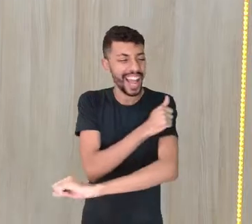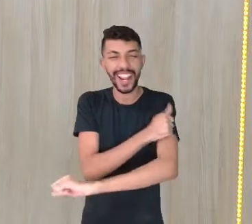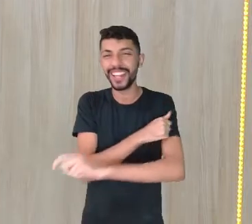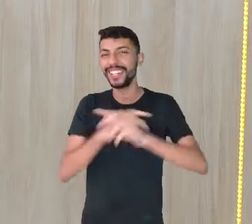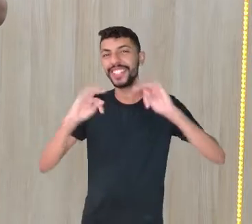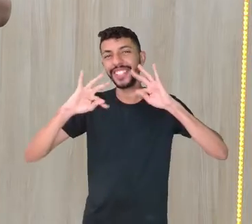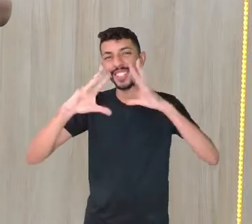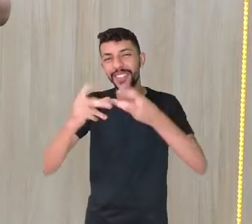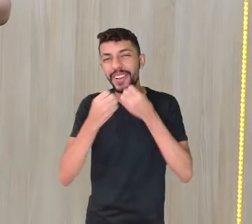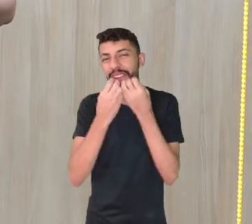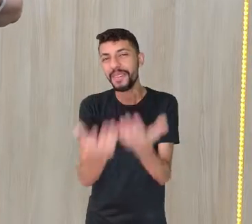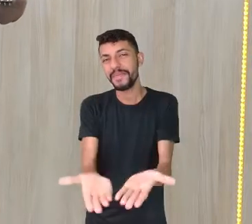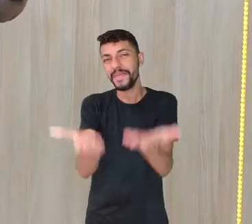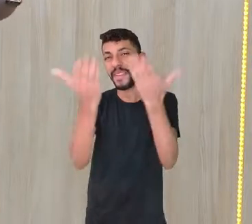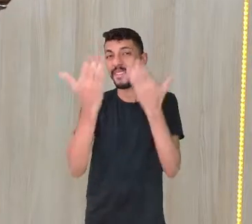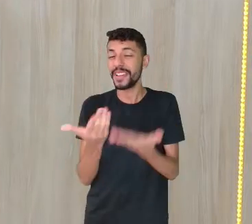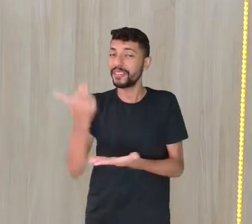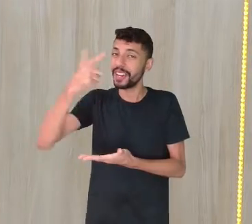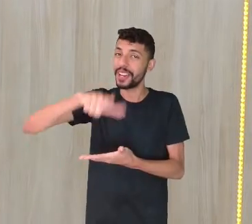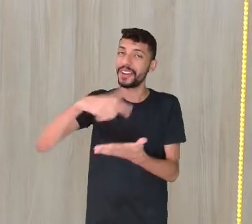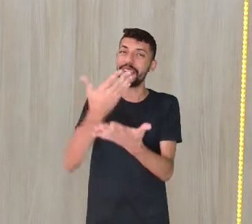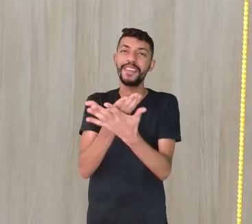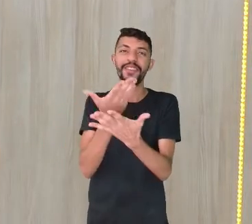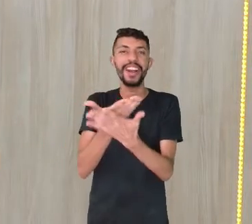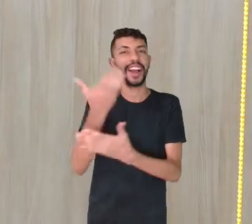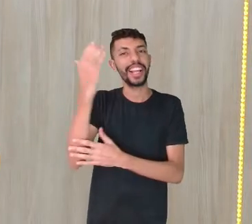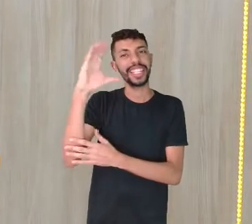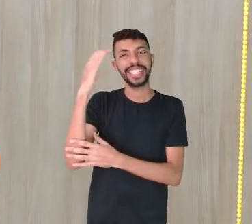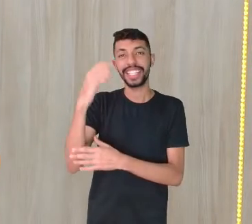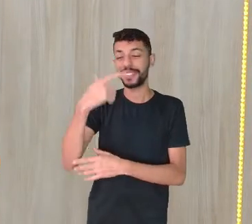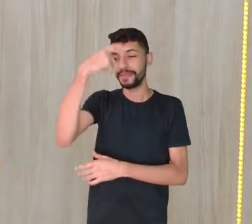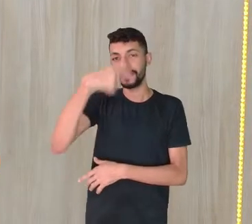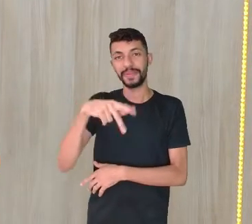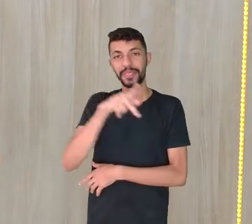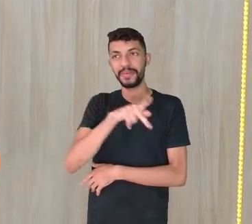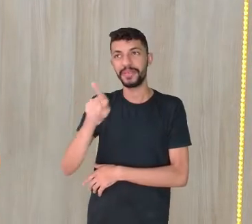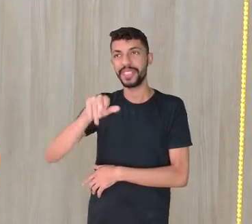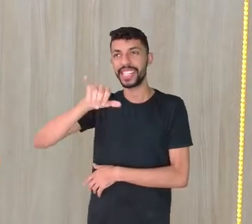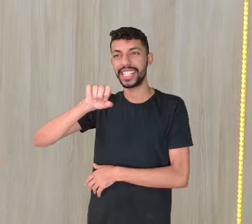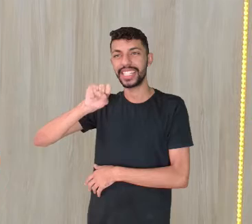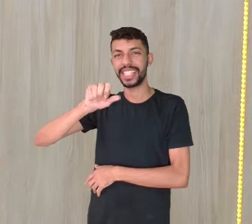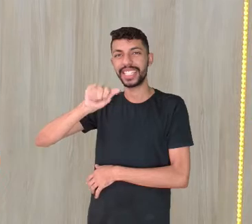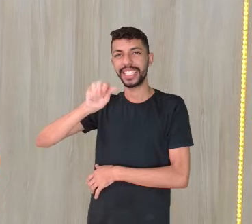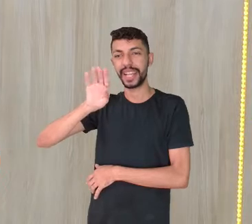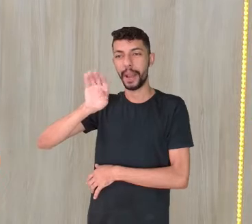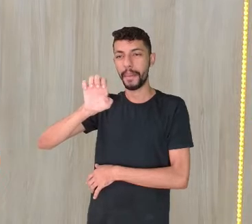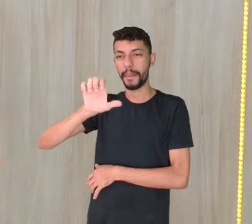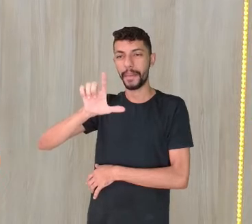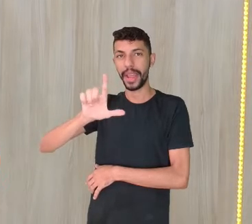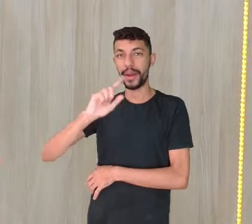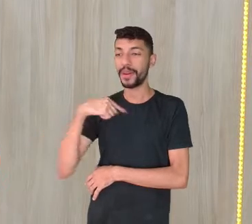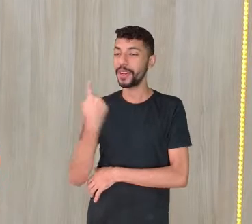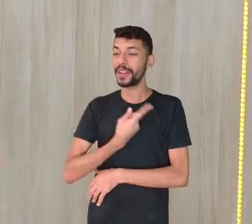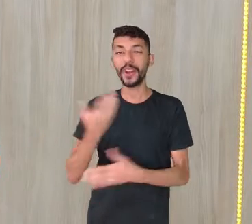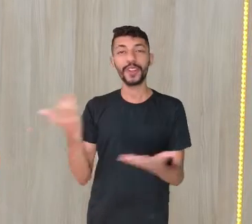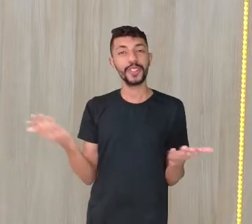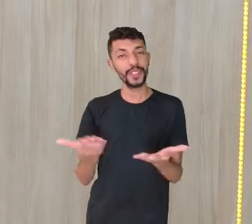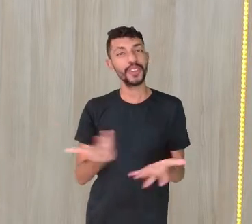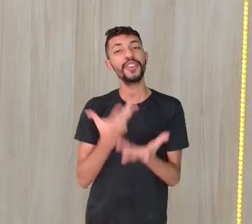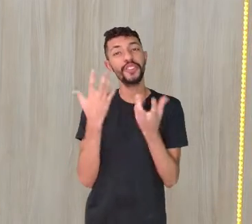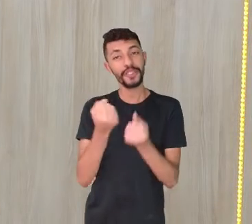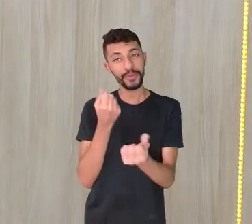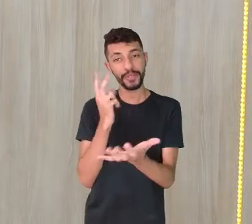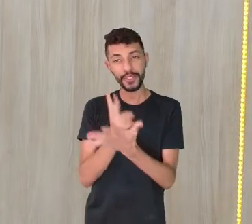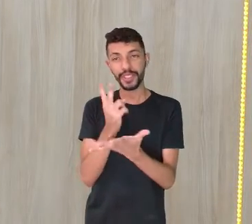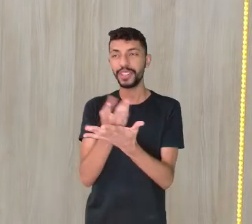alunas, sejam todos bem-vindos a mais uma aula de ciência. Eu sou a professora Isabel e nós hoje ainda vamos falar a respeito